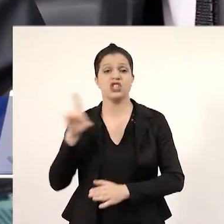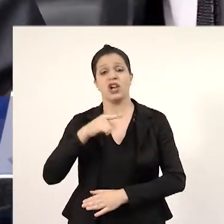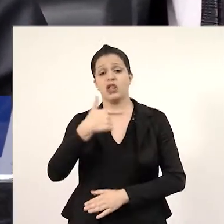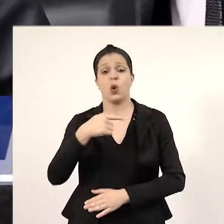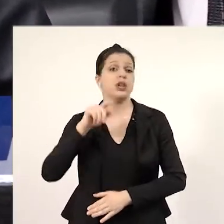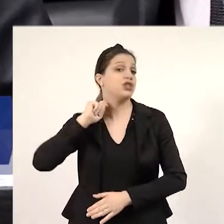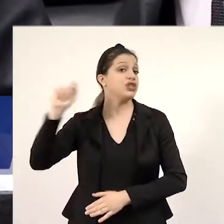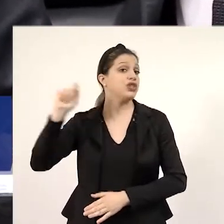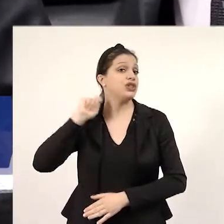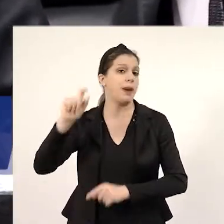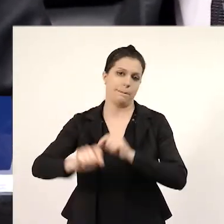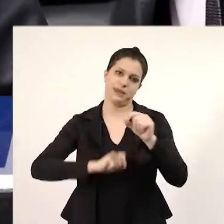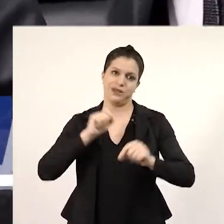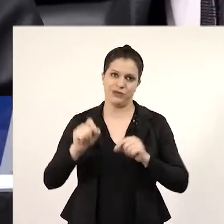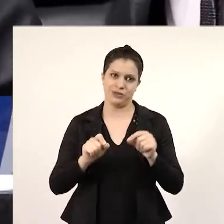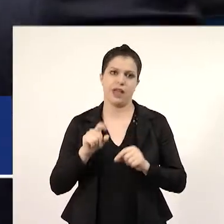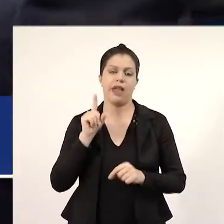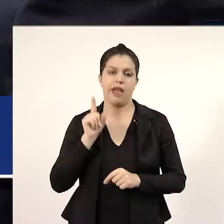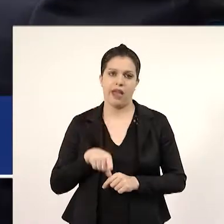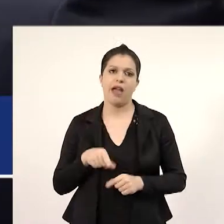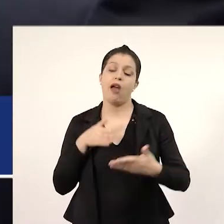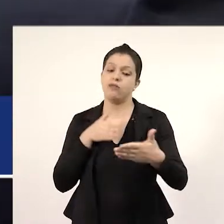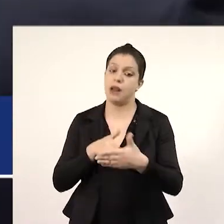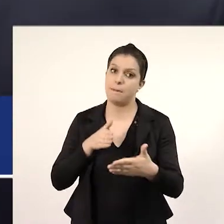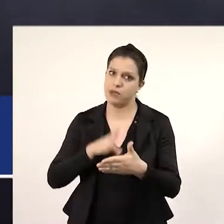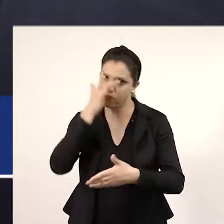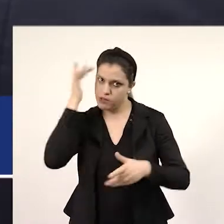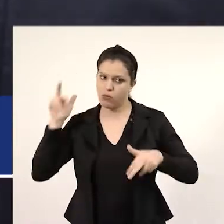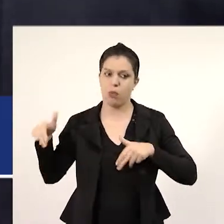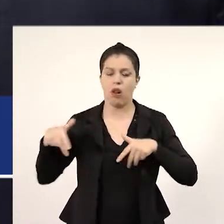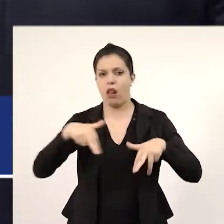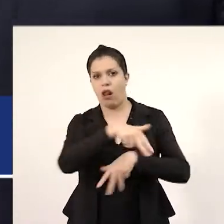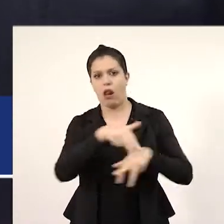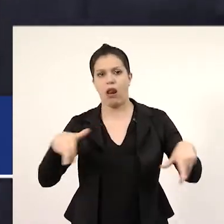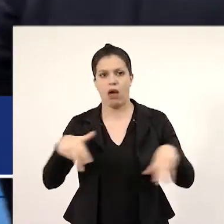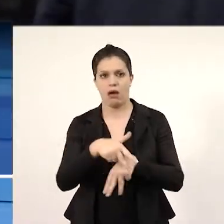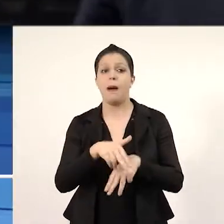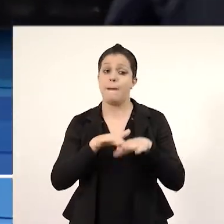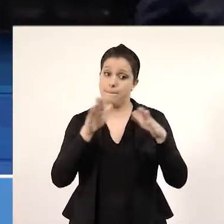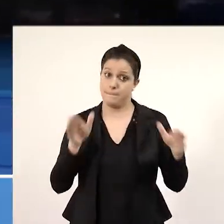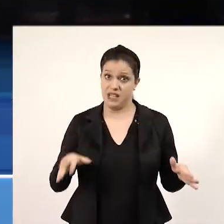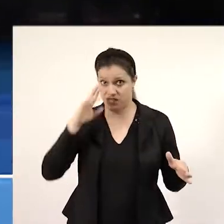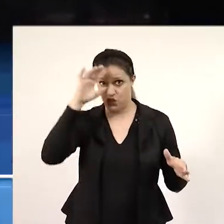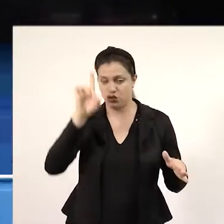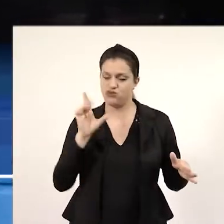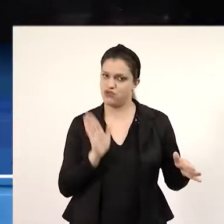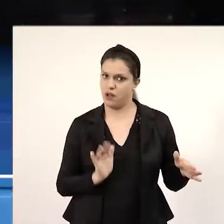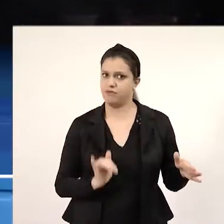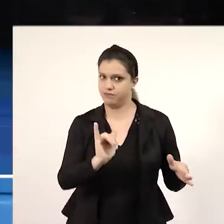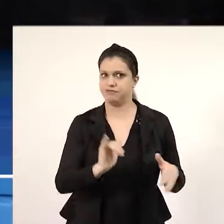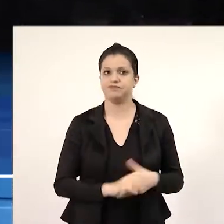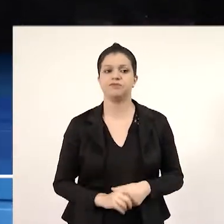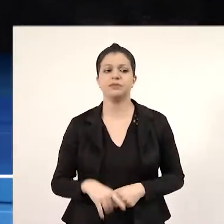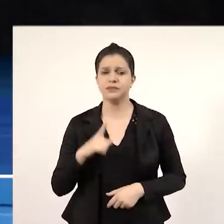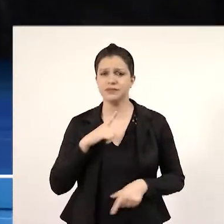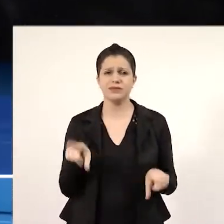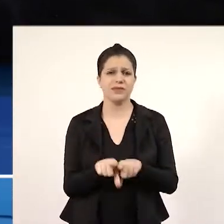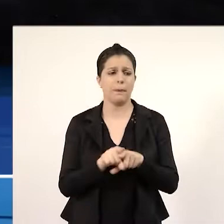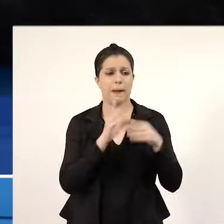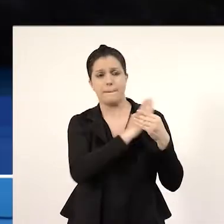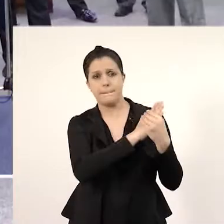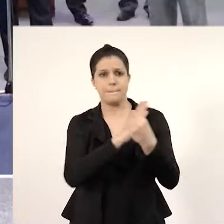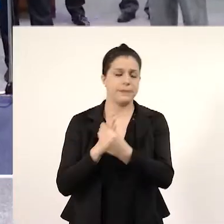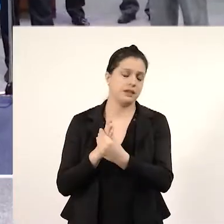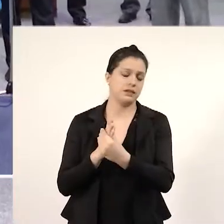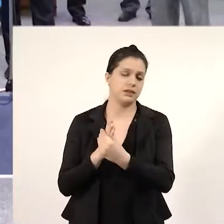até 2 de abril reforça medidas de restrição de acesso que já haviam sido implementadas pela mesa diretora. Dessa forma, prazos